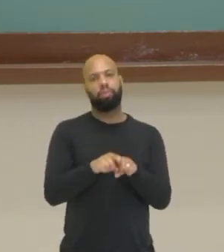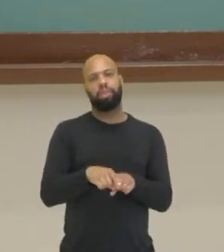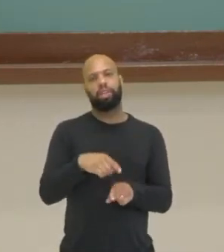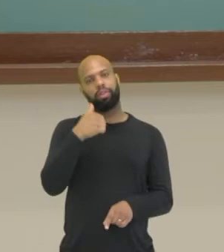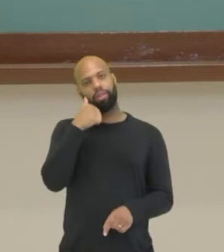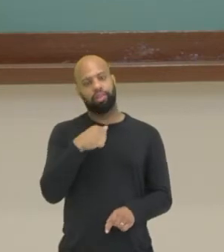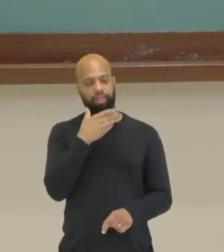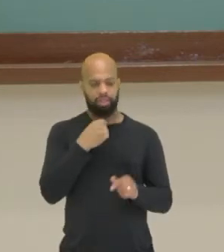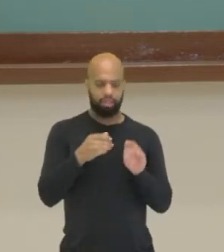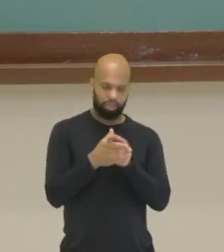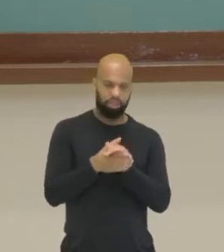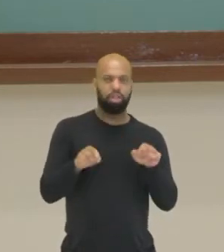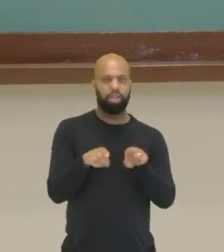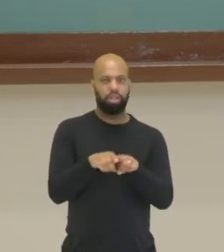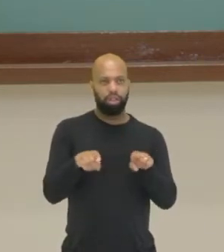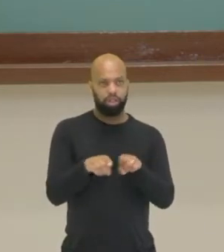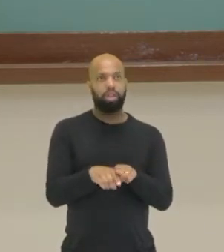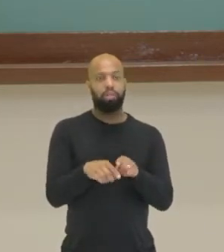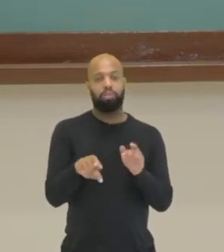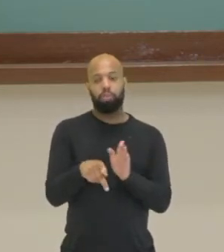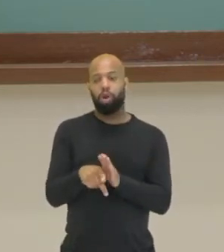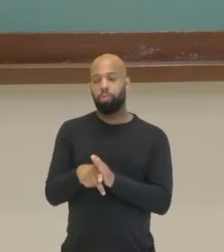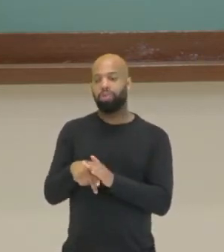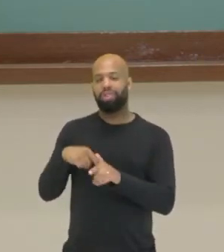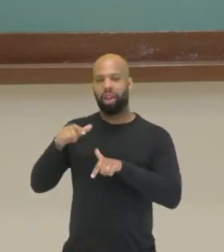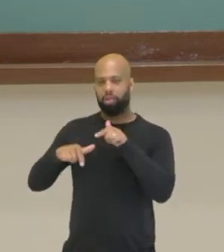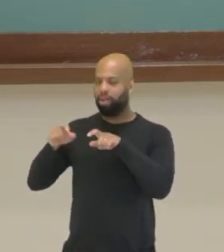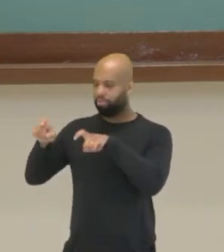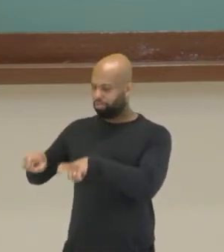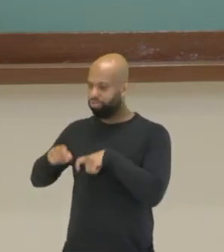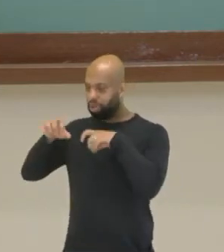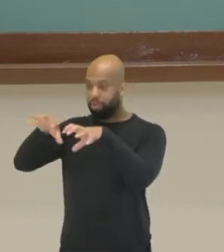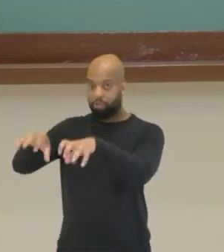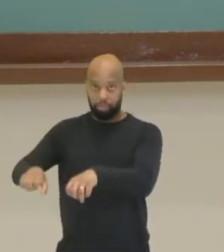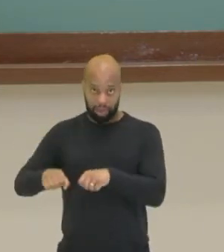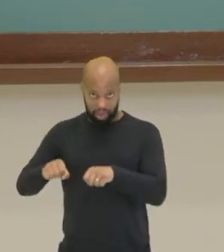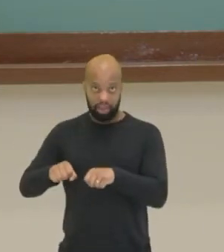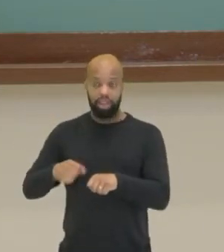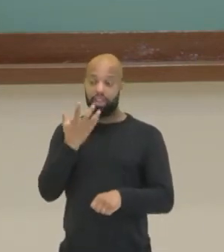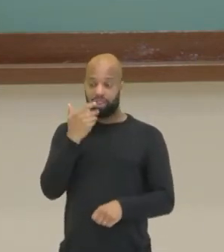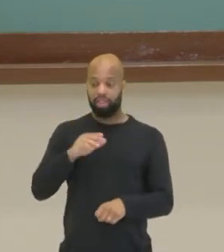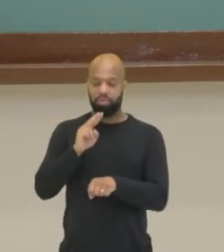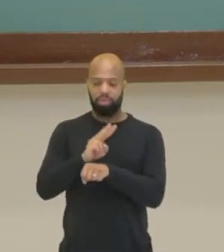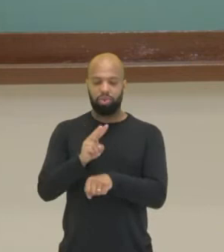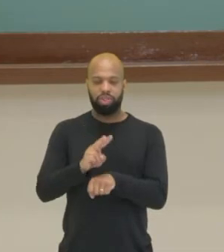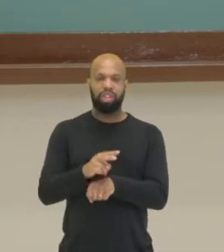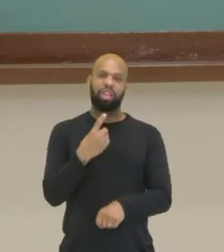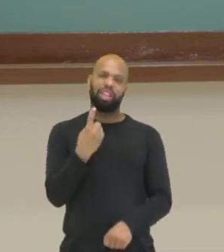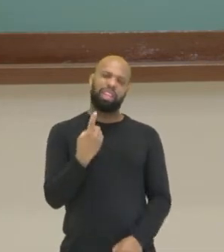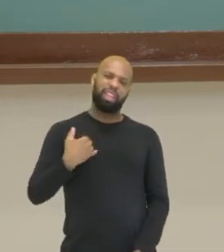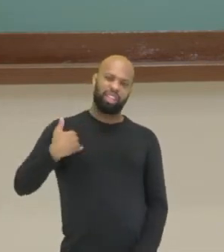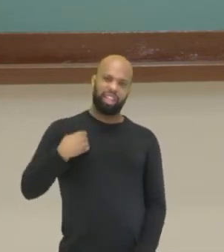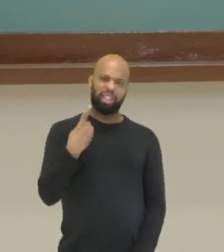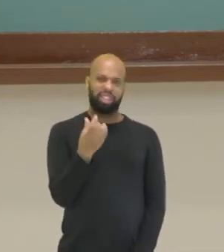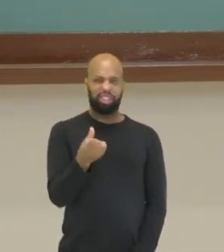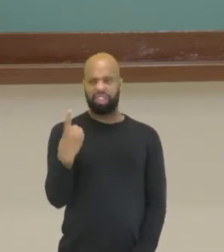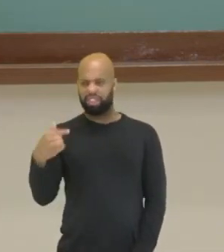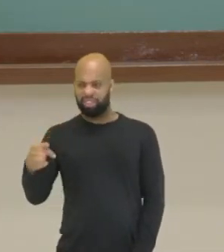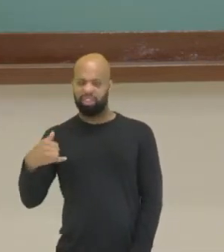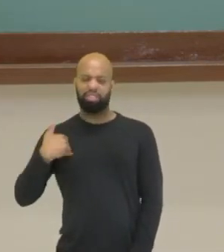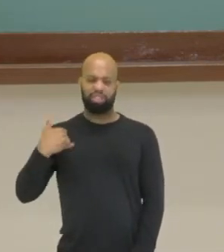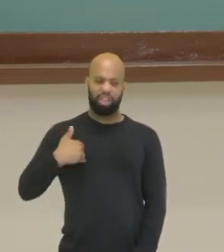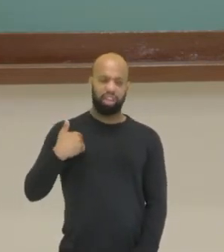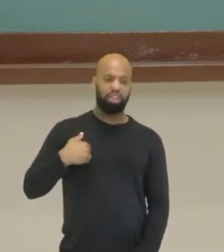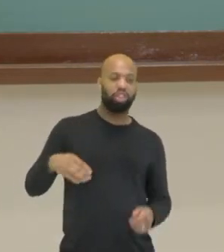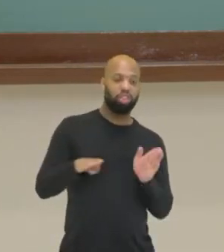Fausto, acaba pegando as crianças para cuidar. Aos 16, 17 anos, chega o pai, né, que é o deus da guerra.